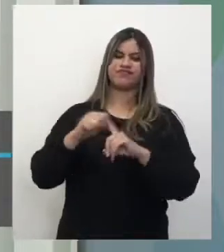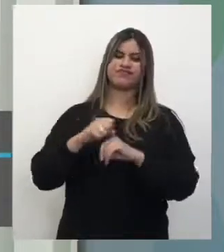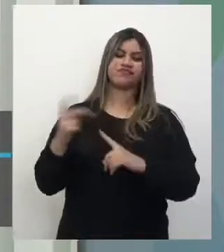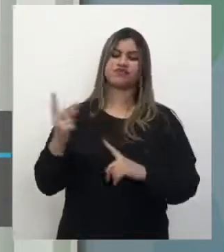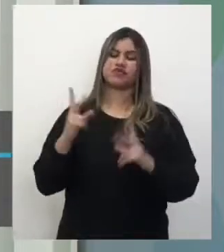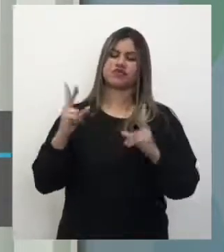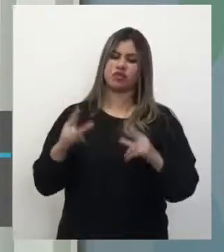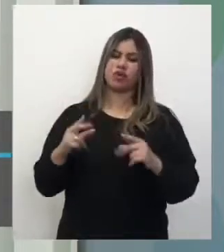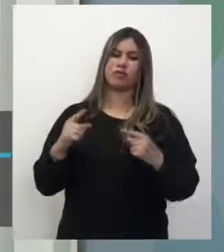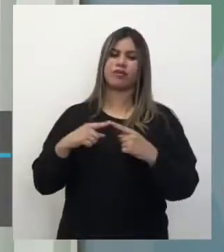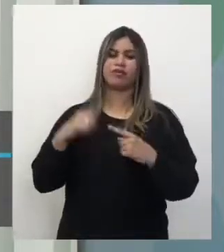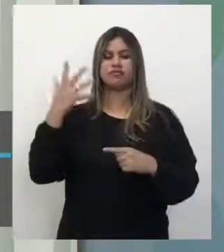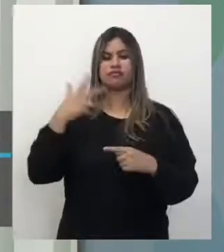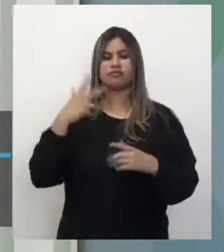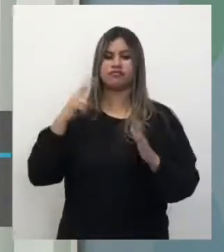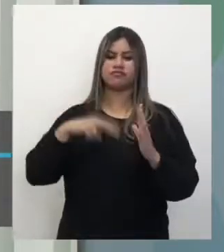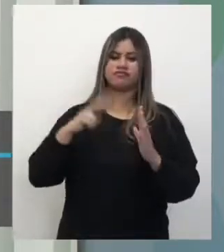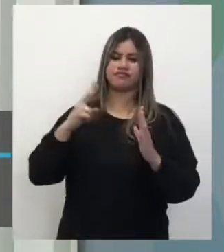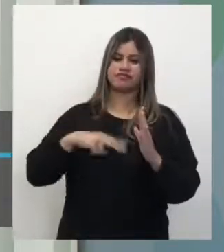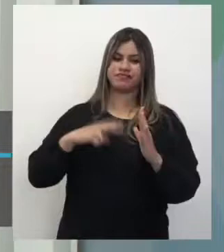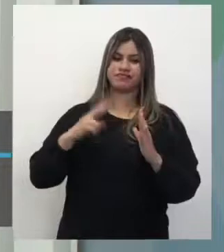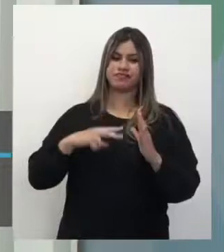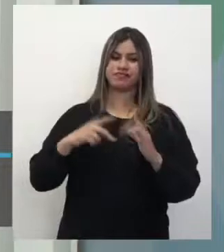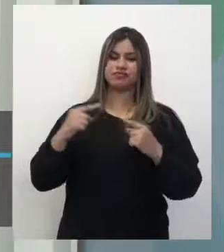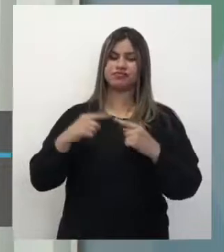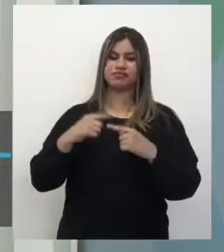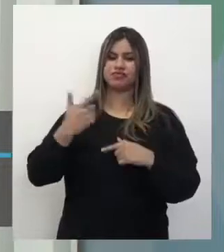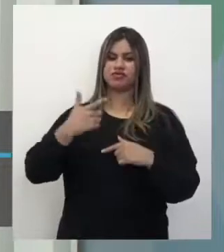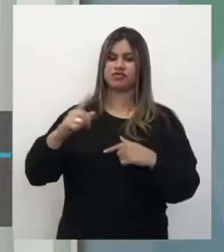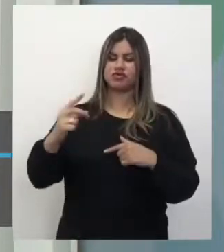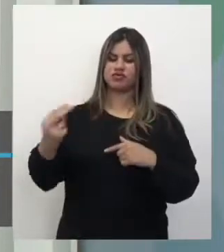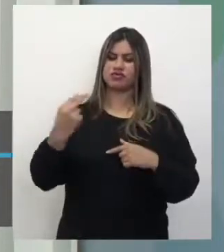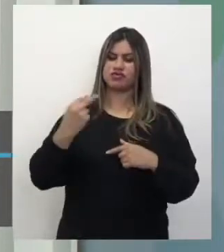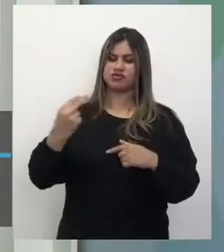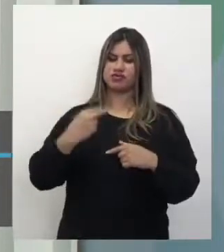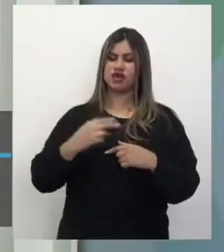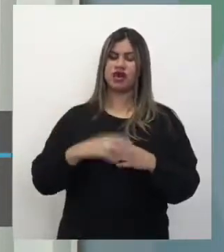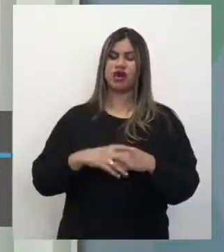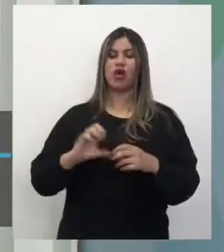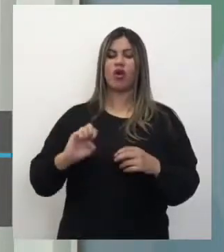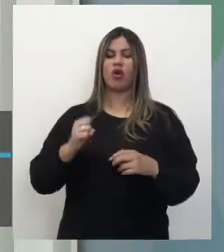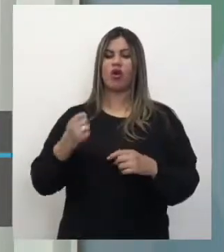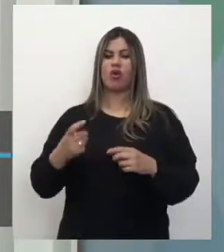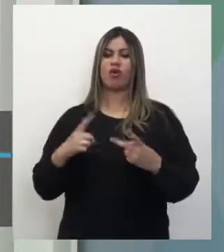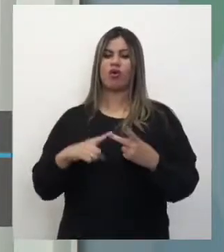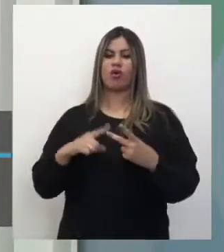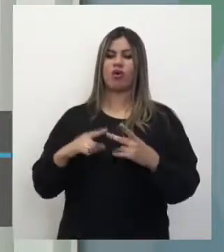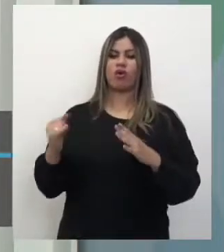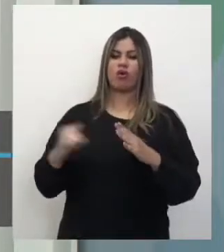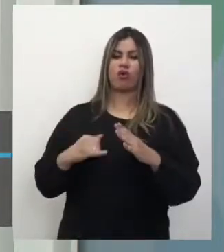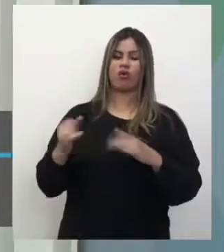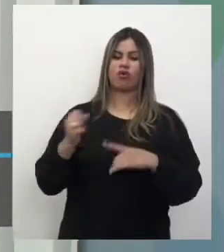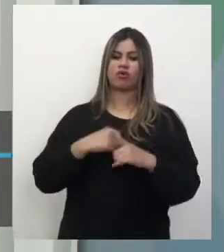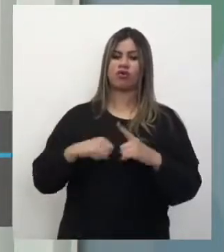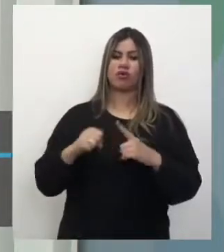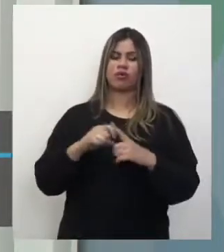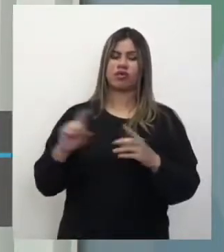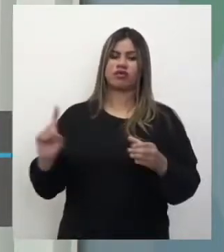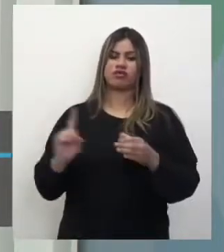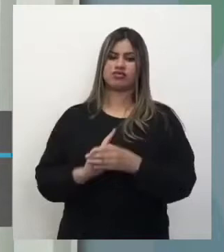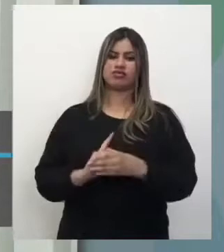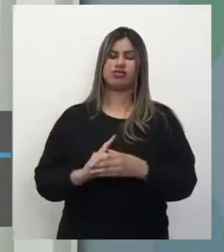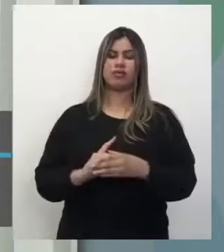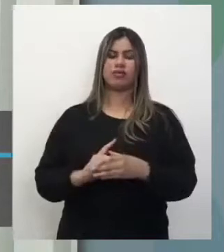pelo discurso, pela leitura que eu faço para o outro e o outro faz de mim, seja pelas instituições sociais nas quais eu estou inserido